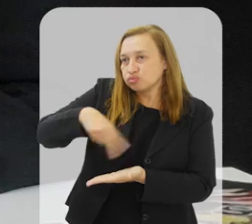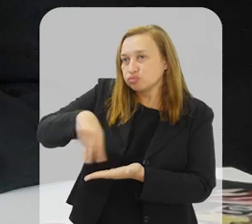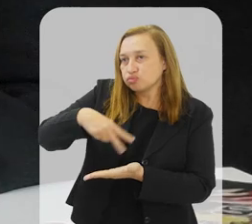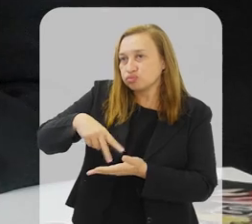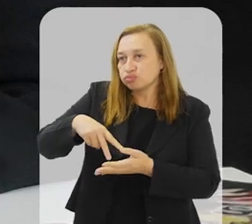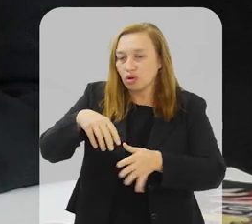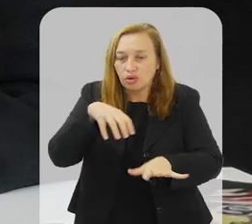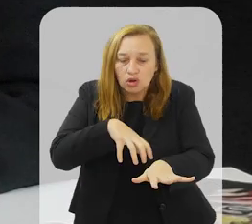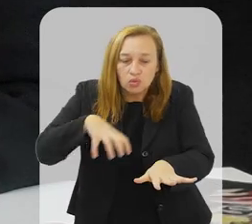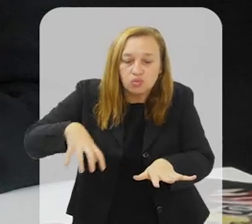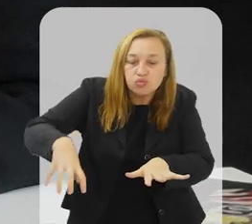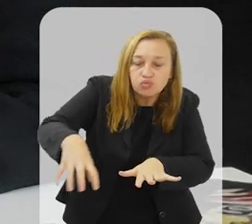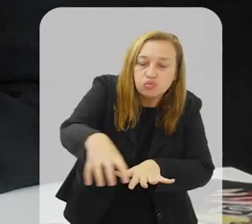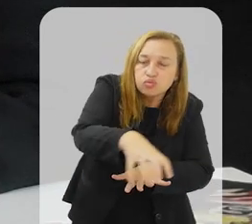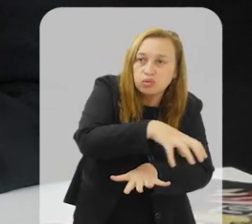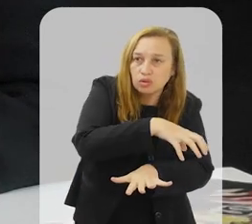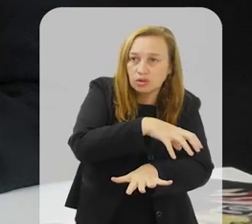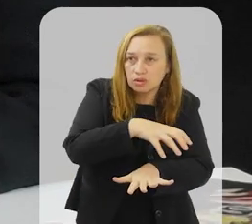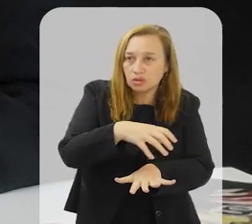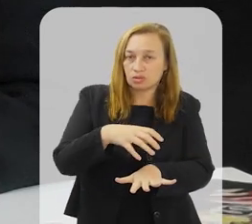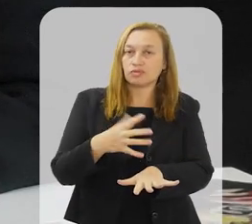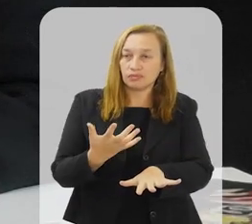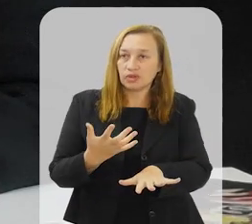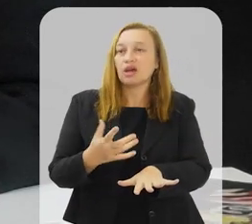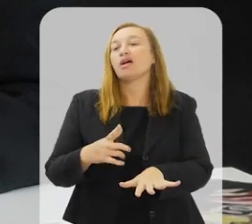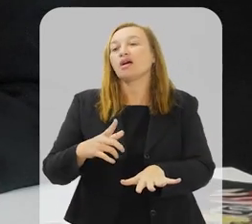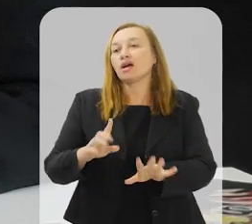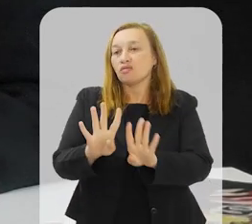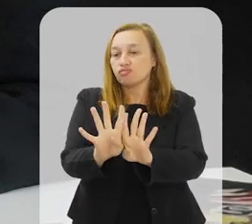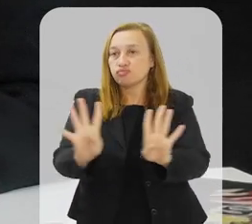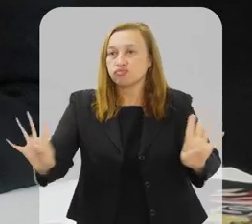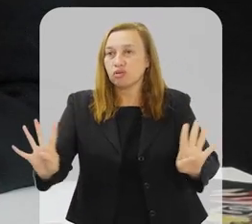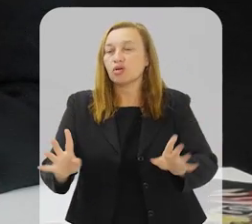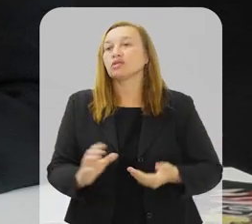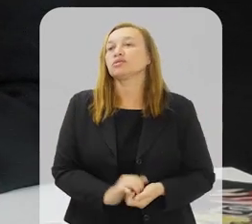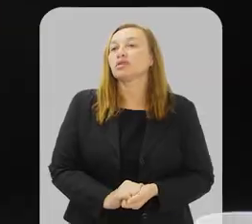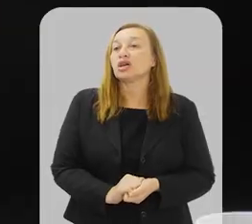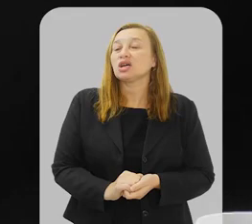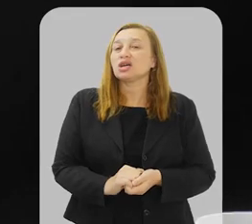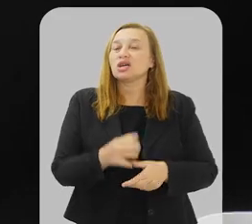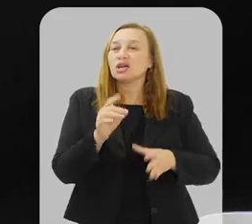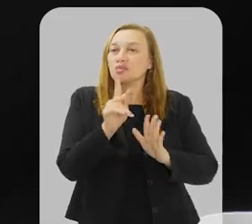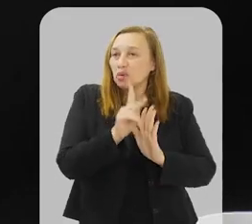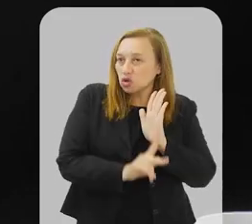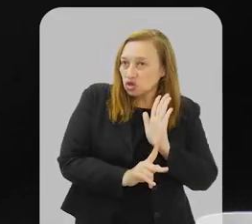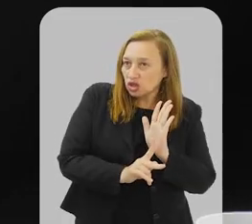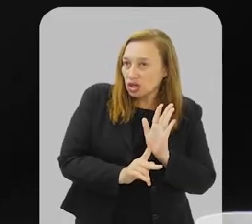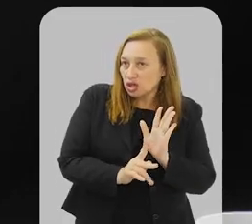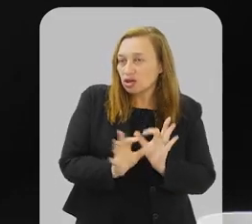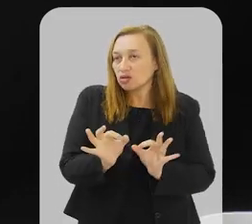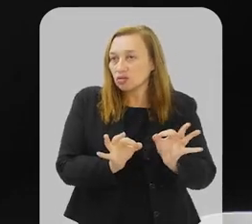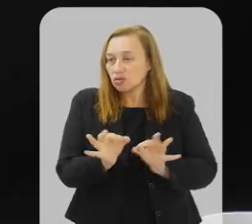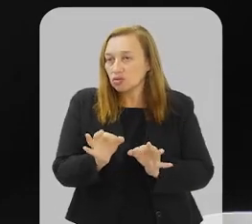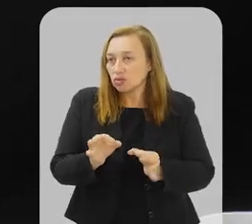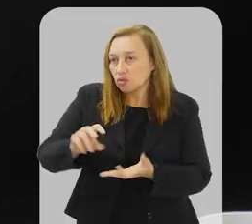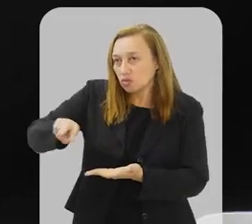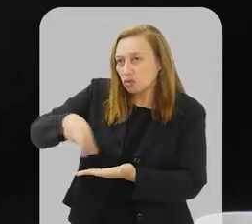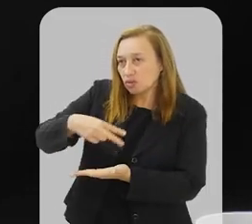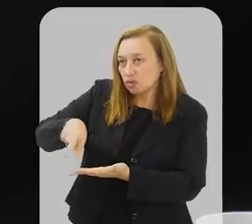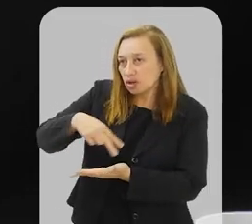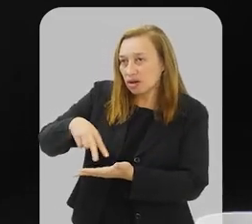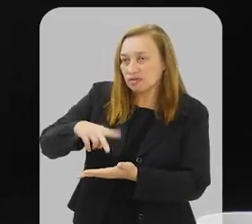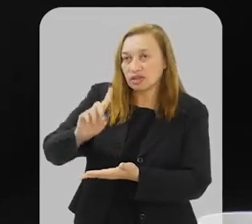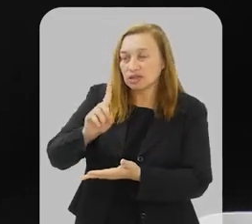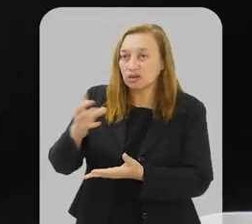coreografias em cima de carros alegóricos alas coreografadas e projetos coreográficos que não estão no desfile lançamentos de